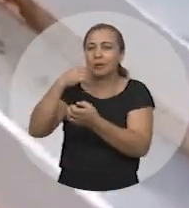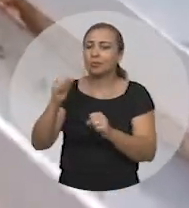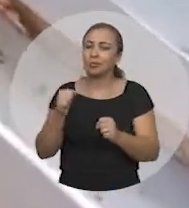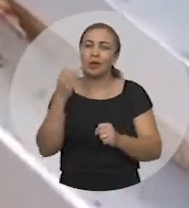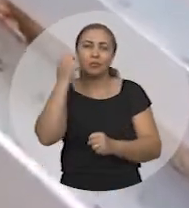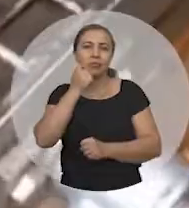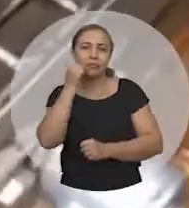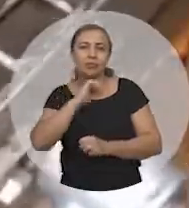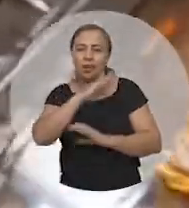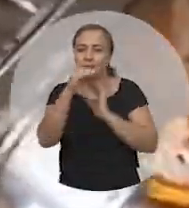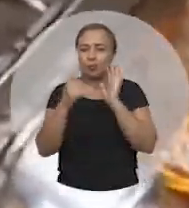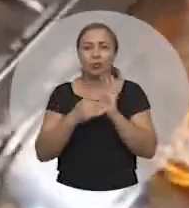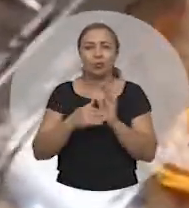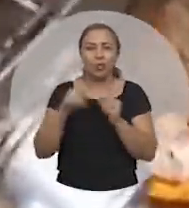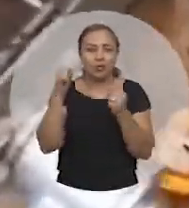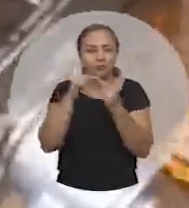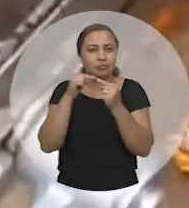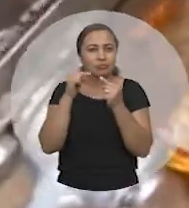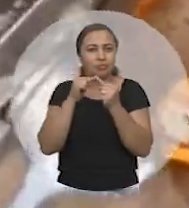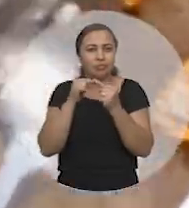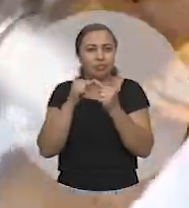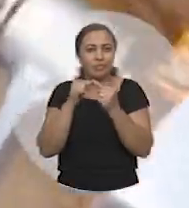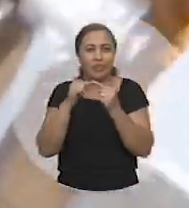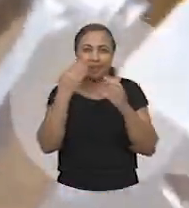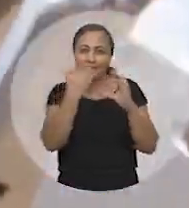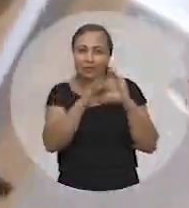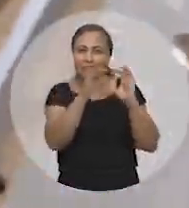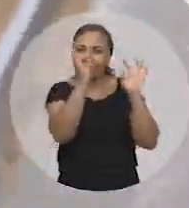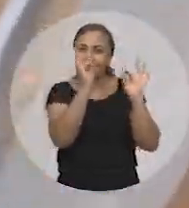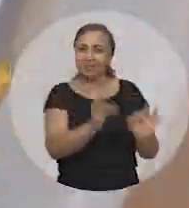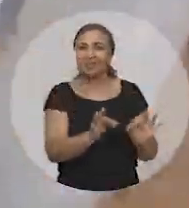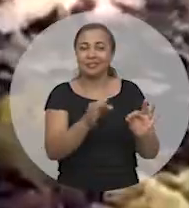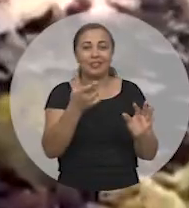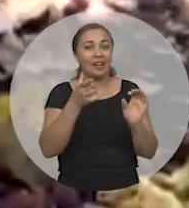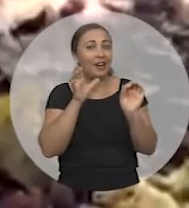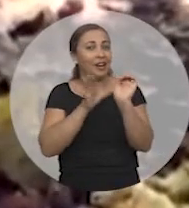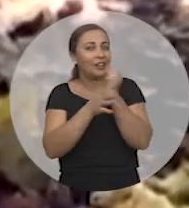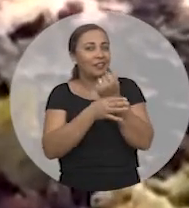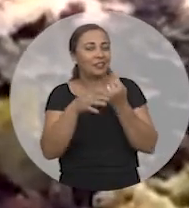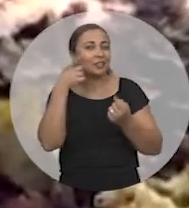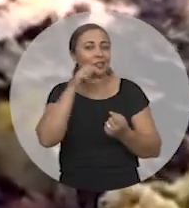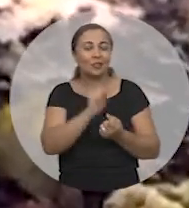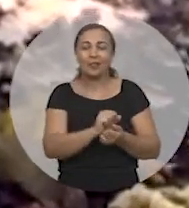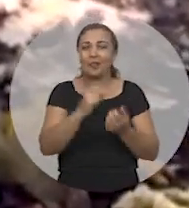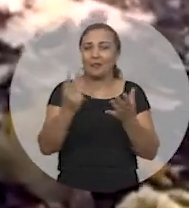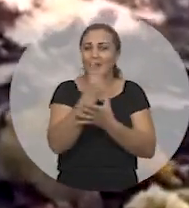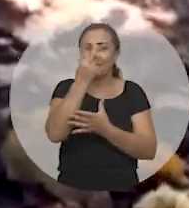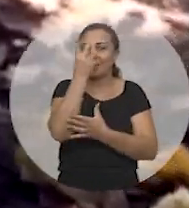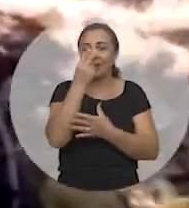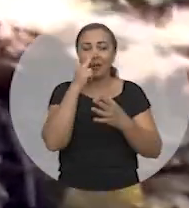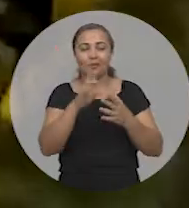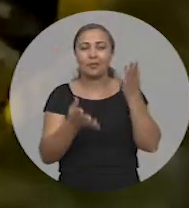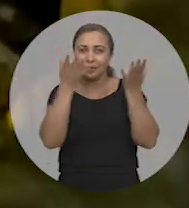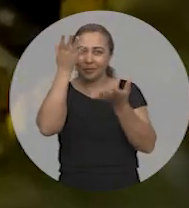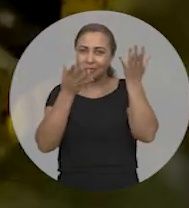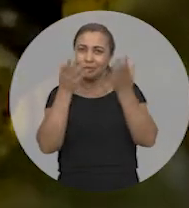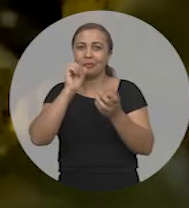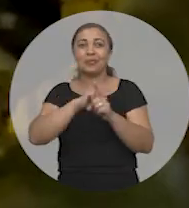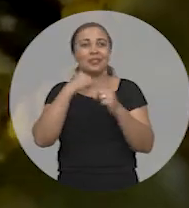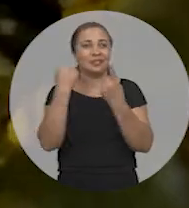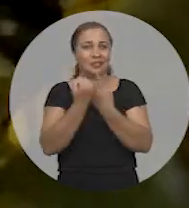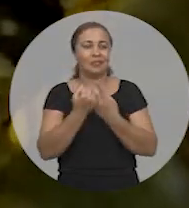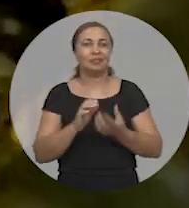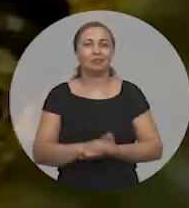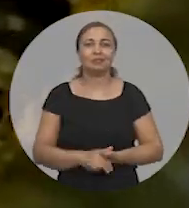fruto seja totalmente aproveitado e com aplicação EA destinação do mel de cacau garantir valor do ponto de vista